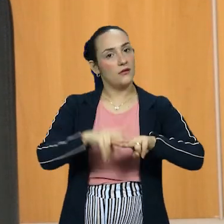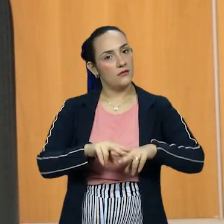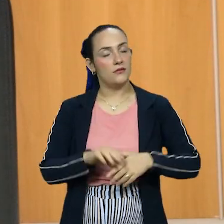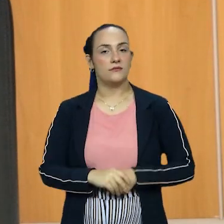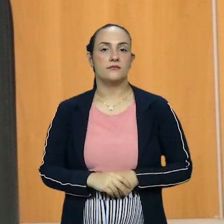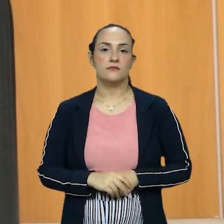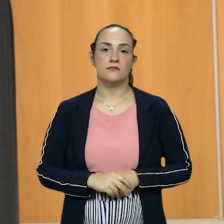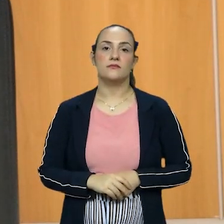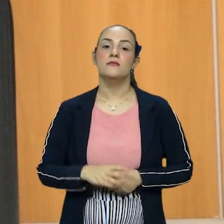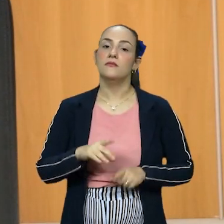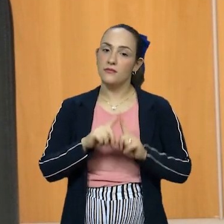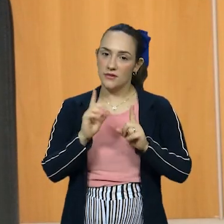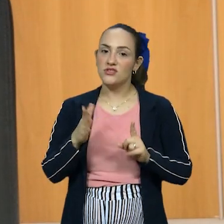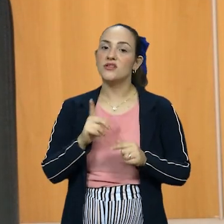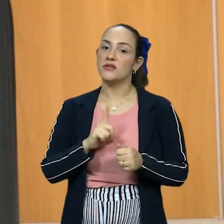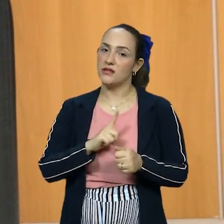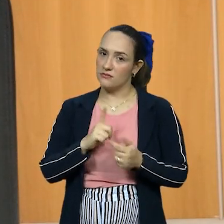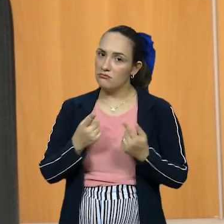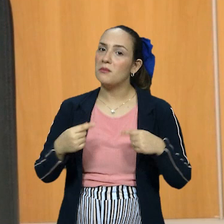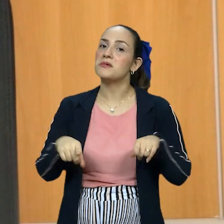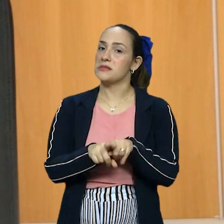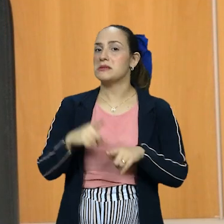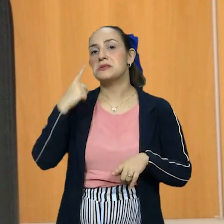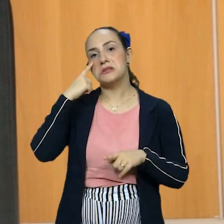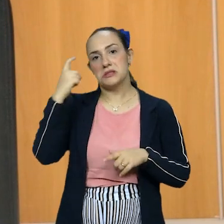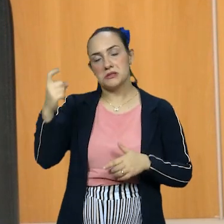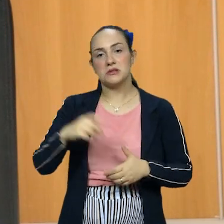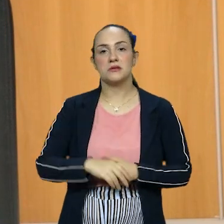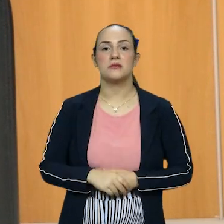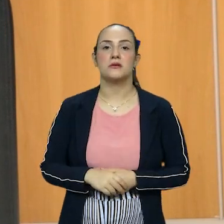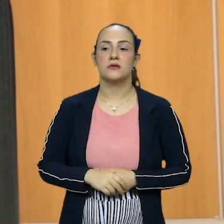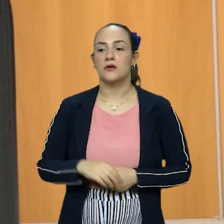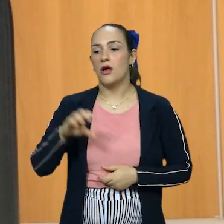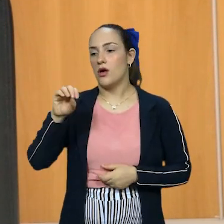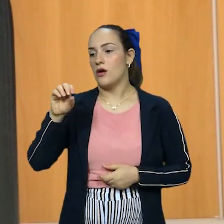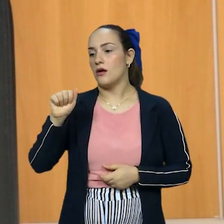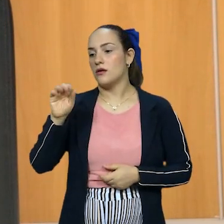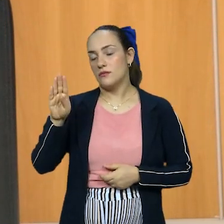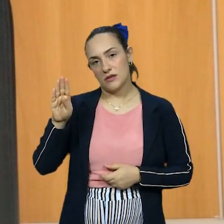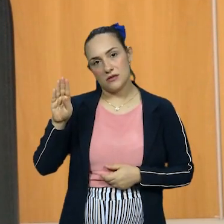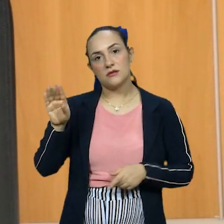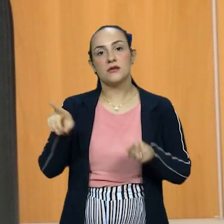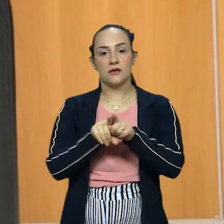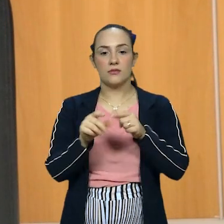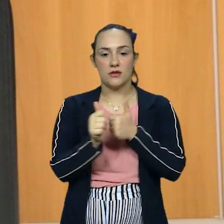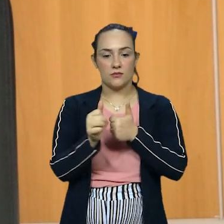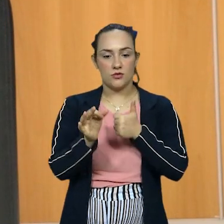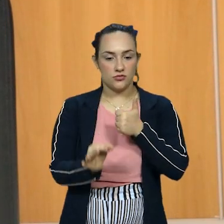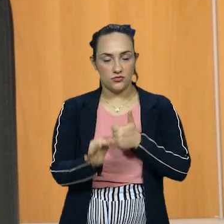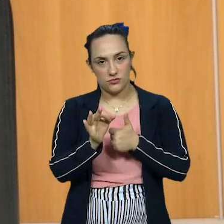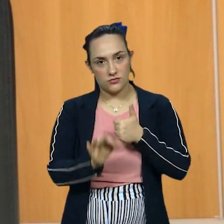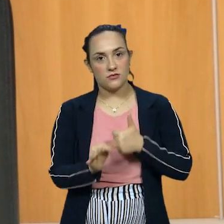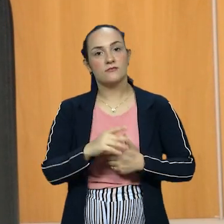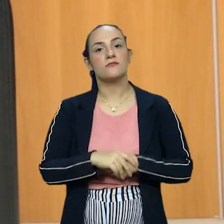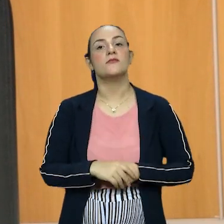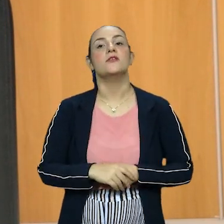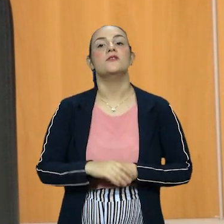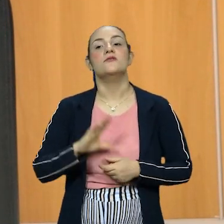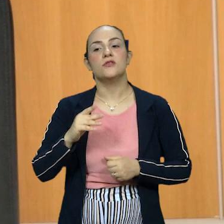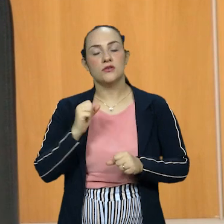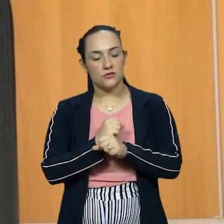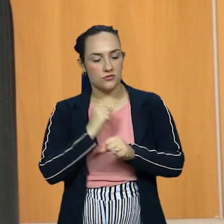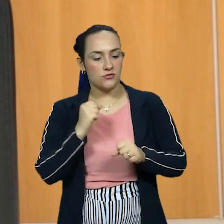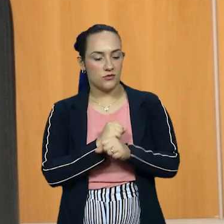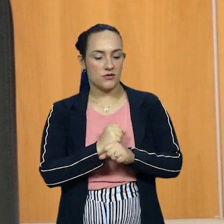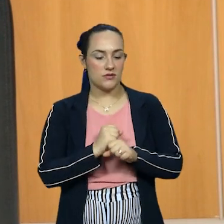as despesas inerentes. Numa parceria bem interessante, a Ordem dos Advogados do Brasil e o Tribunal de